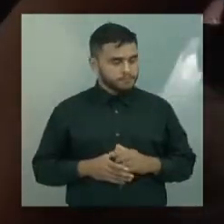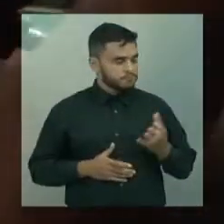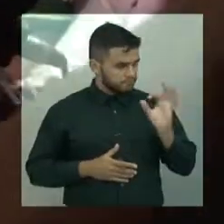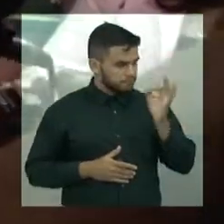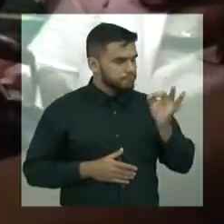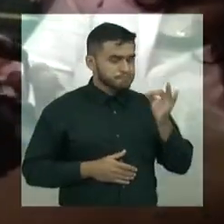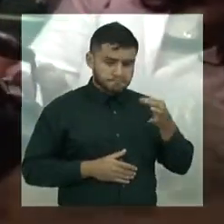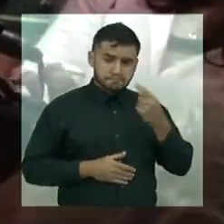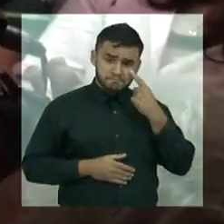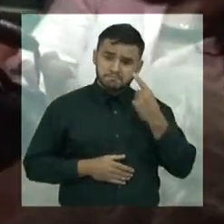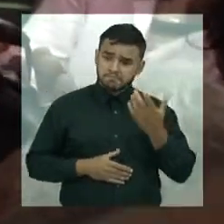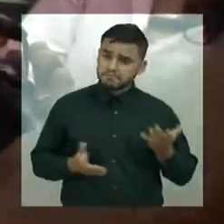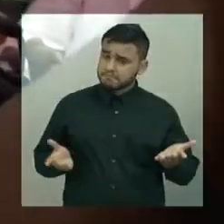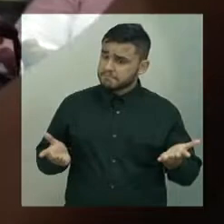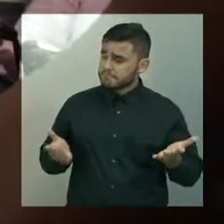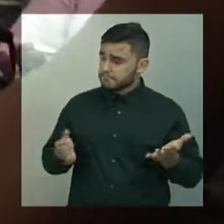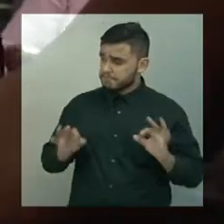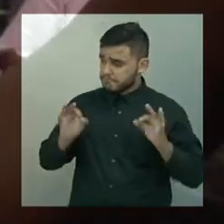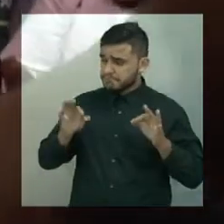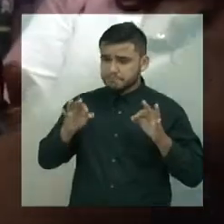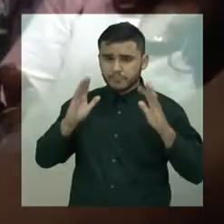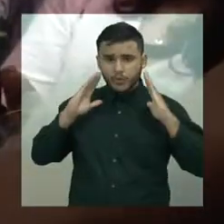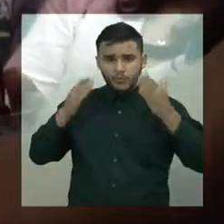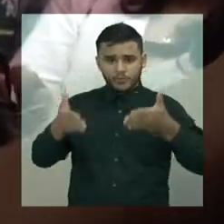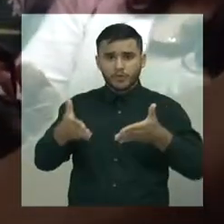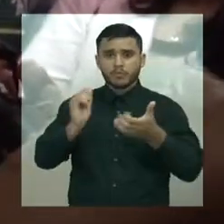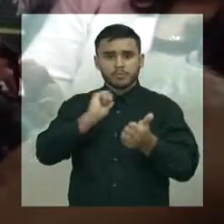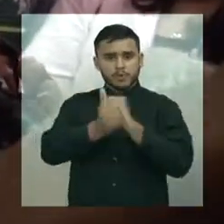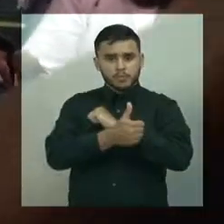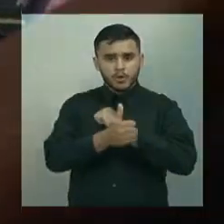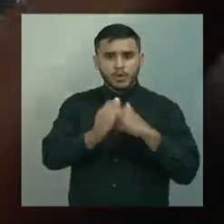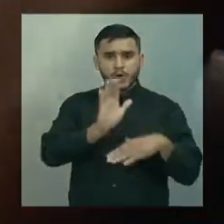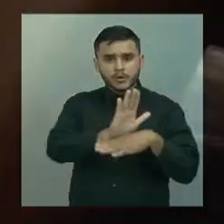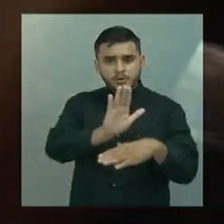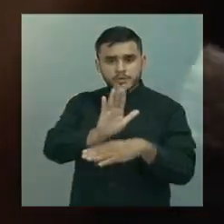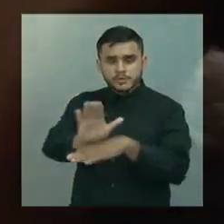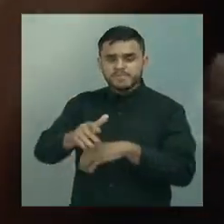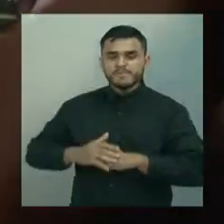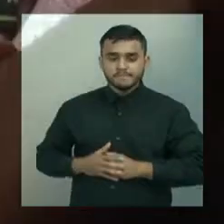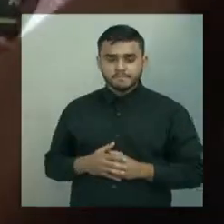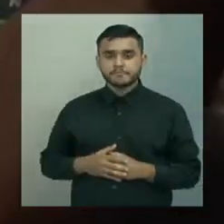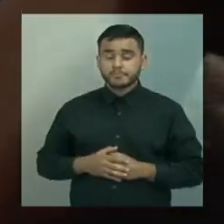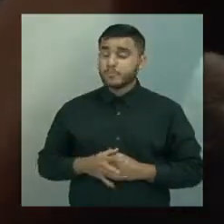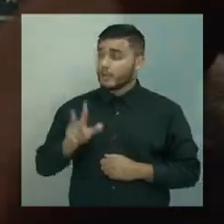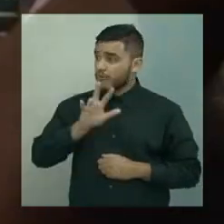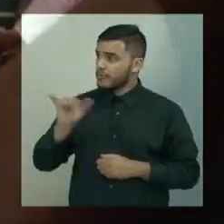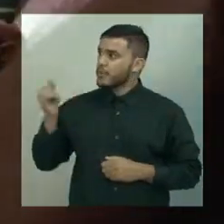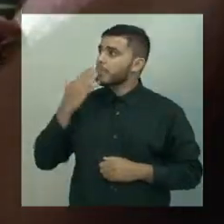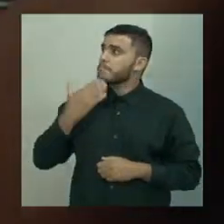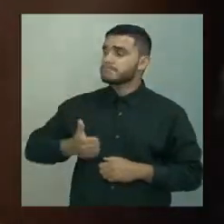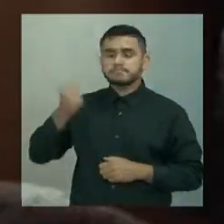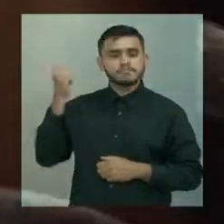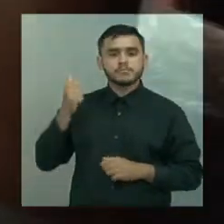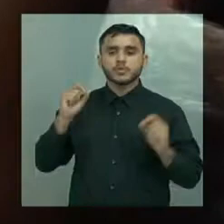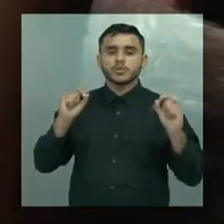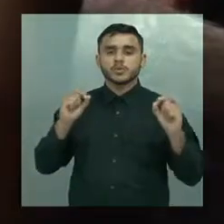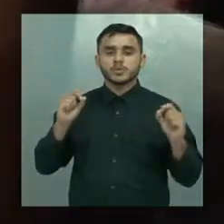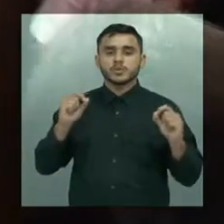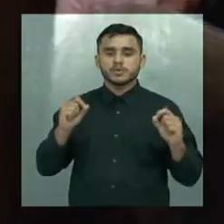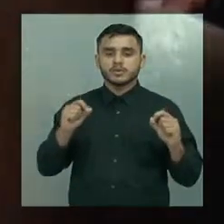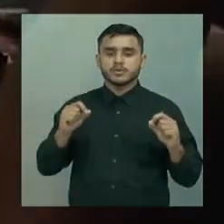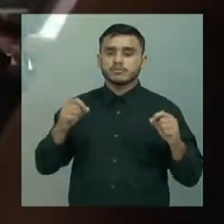não só são apenas nessa área. O prefeito disse que agora vai ampliar, vai requalificar